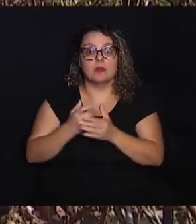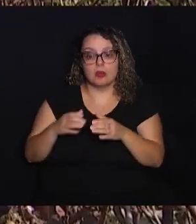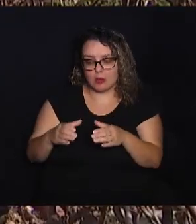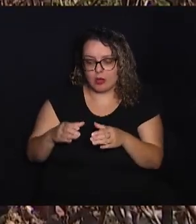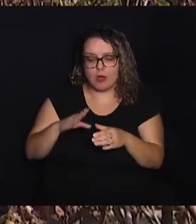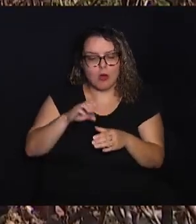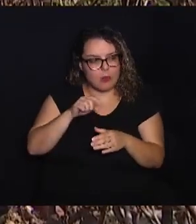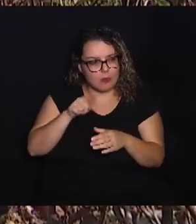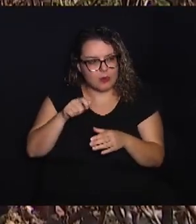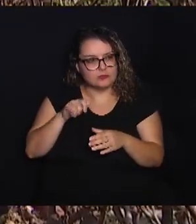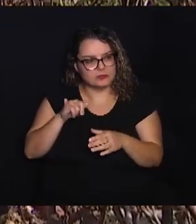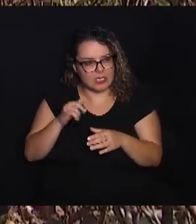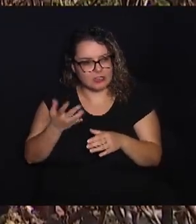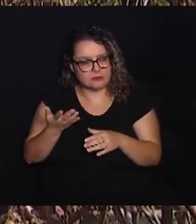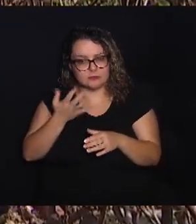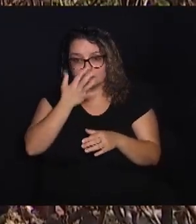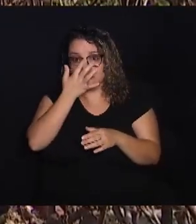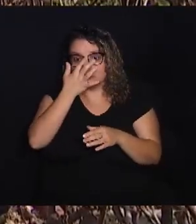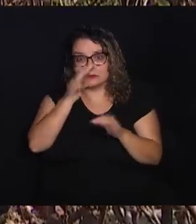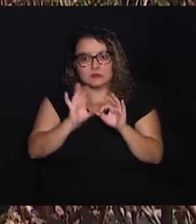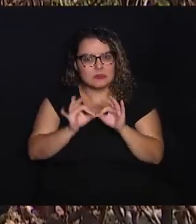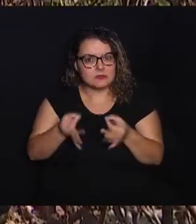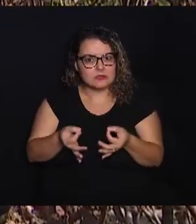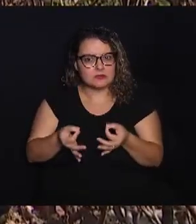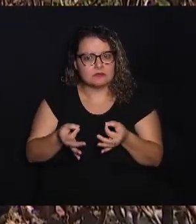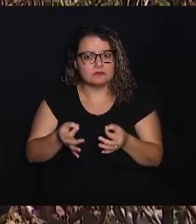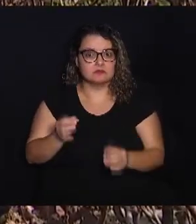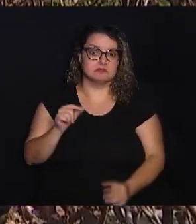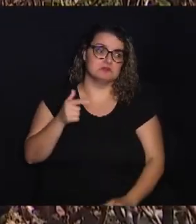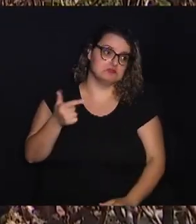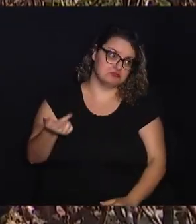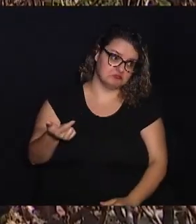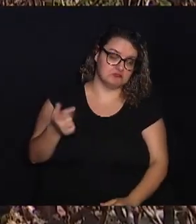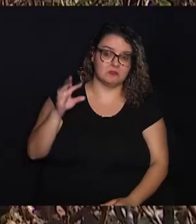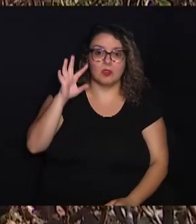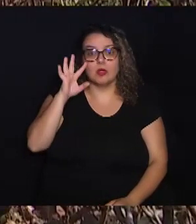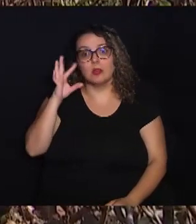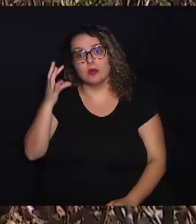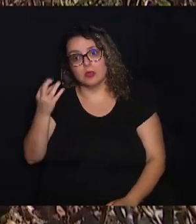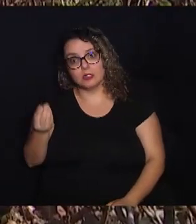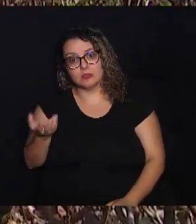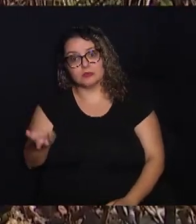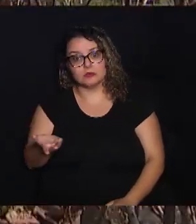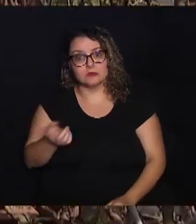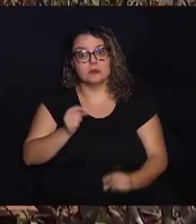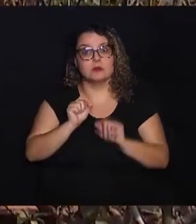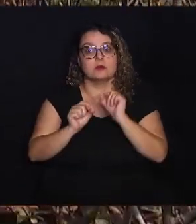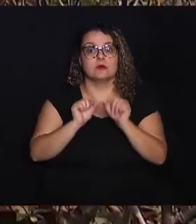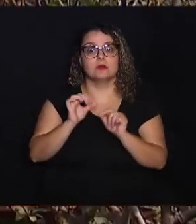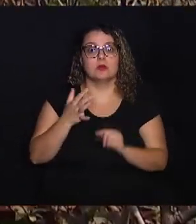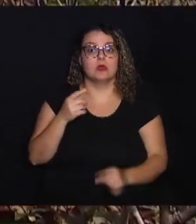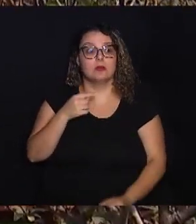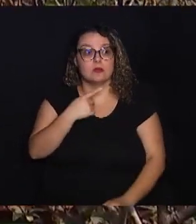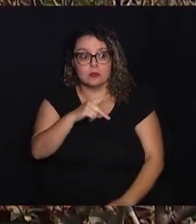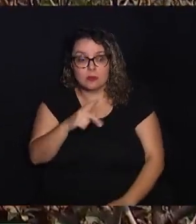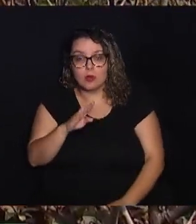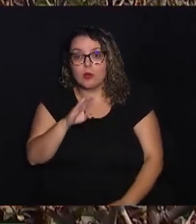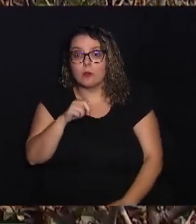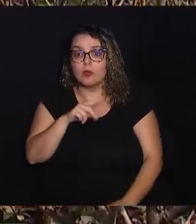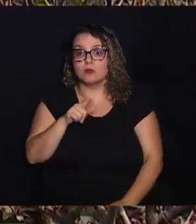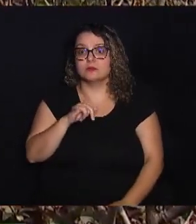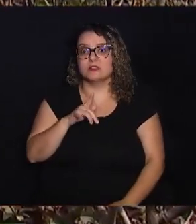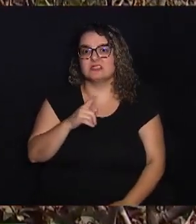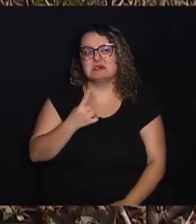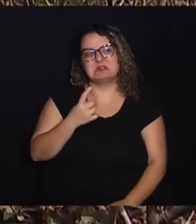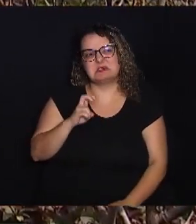bonsaizinhos de supermercado, né? Simplesinho. Mas como eu não tinha aquele conhecimento, o que acontecia com eles? Dali uns